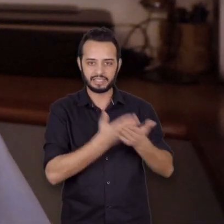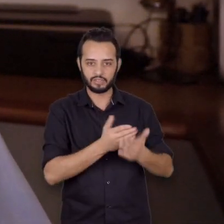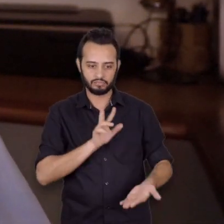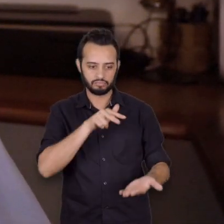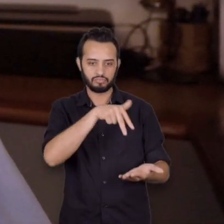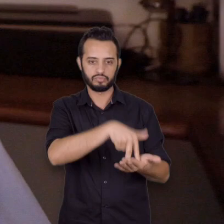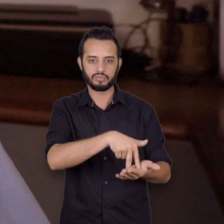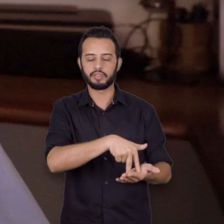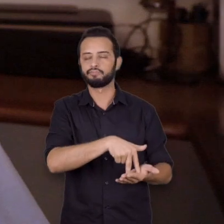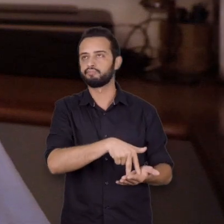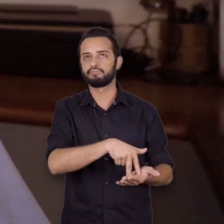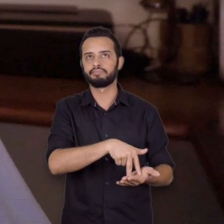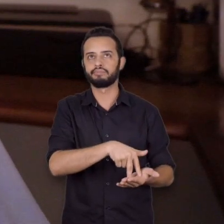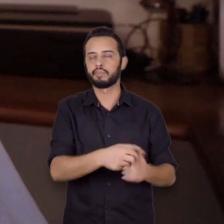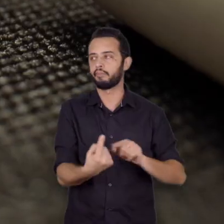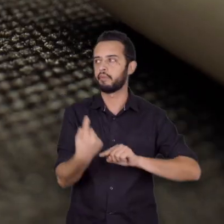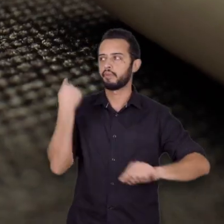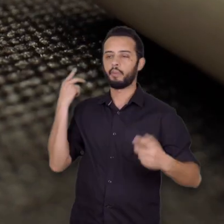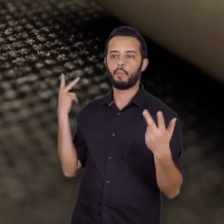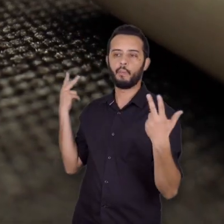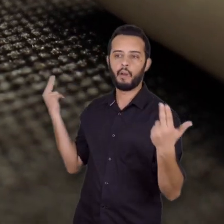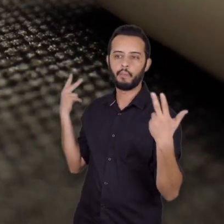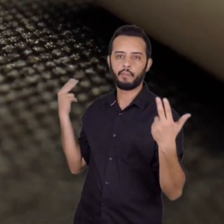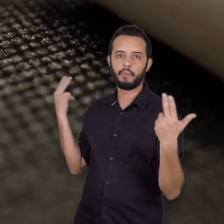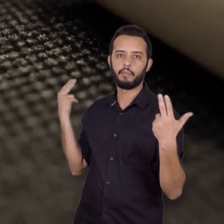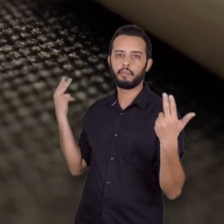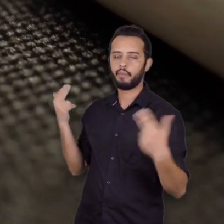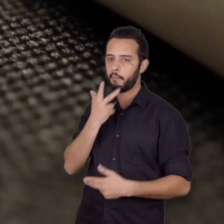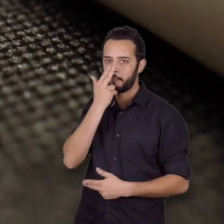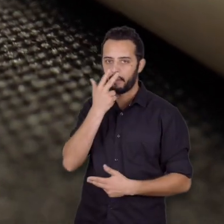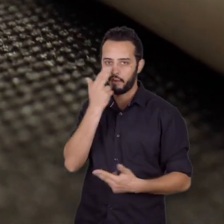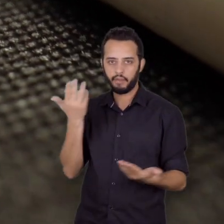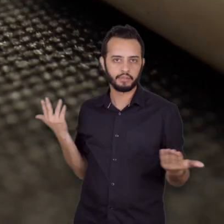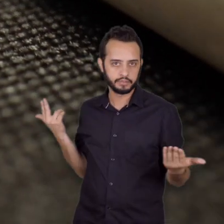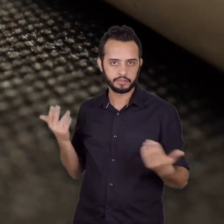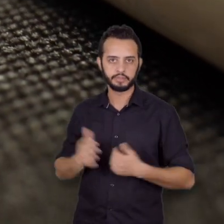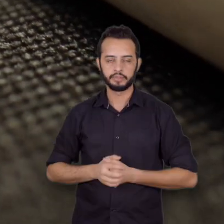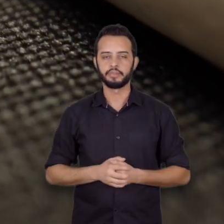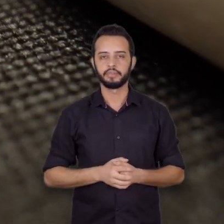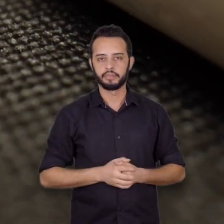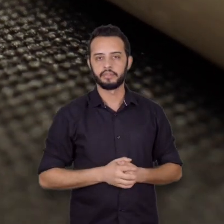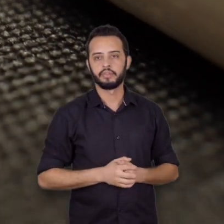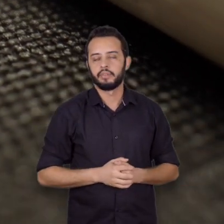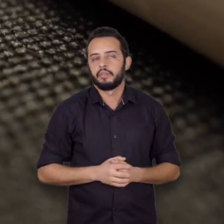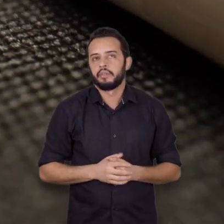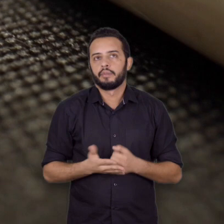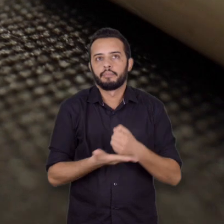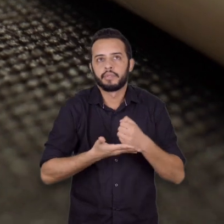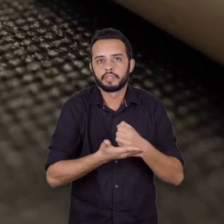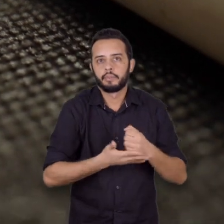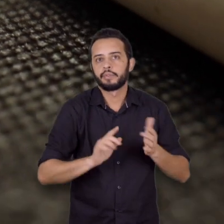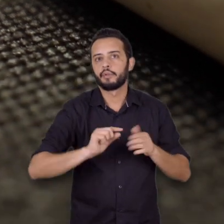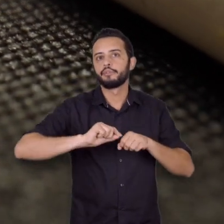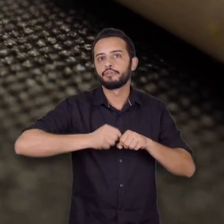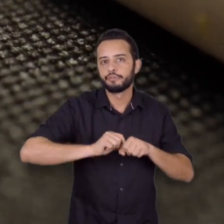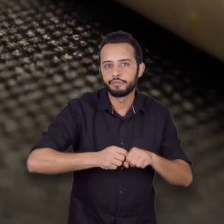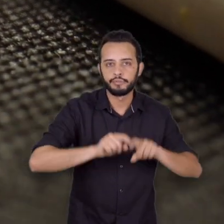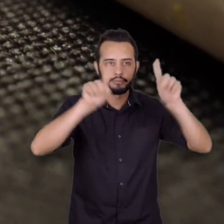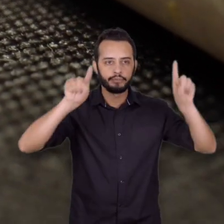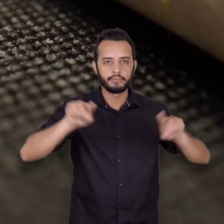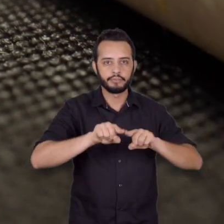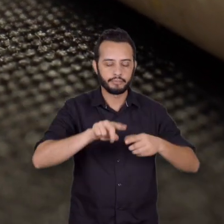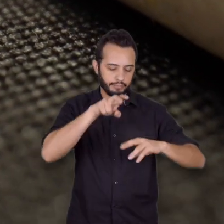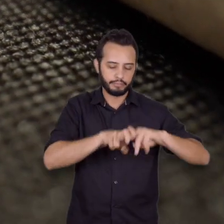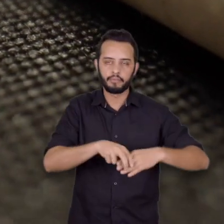de aula, ele volta para o século XVIII, século XIV, no sentido que ainda tudo é basicamente